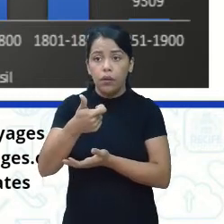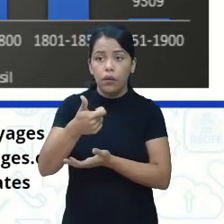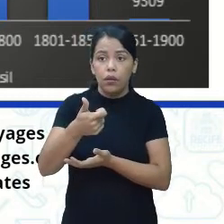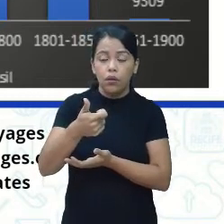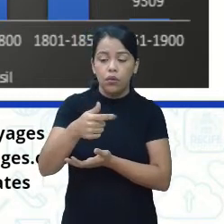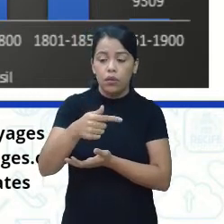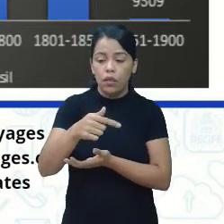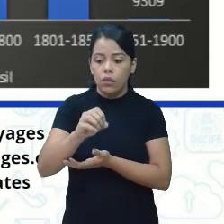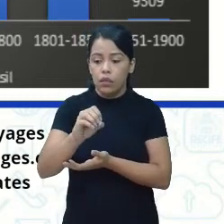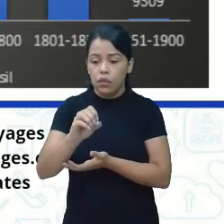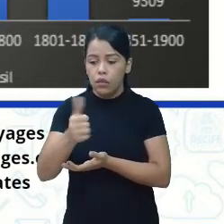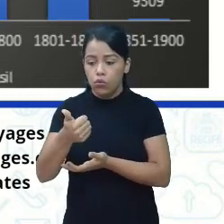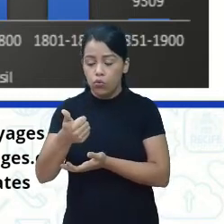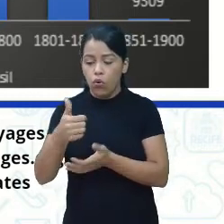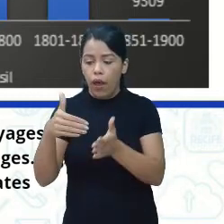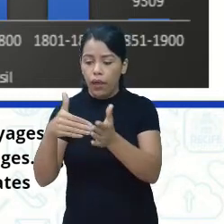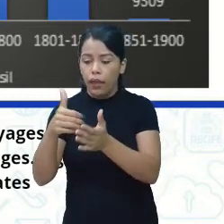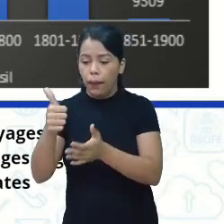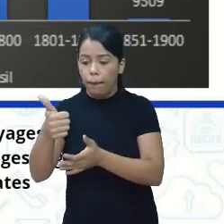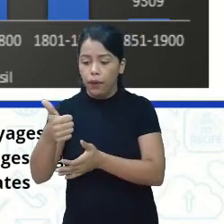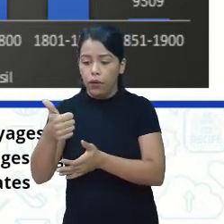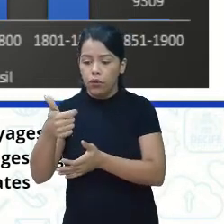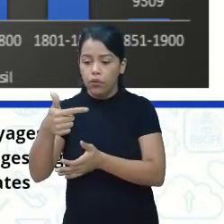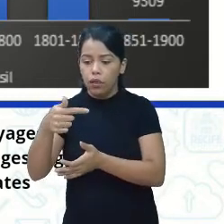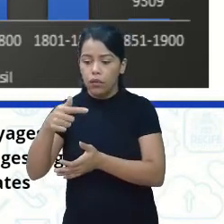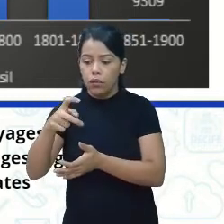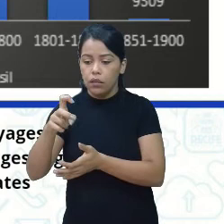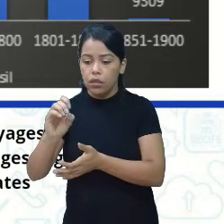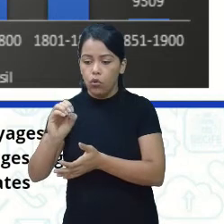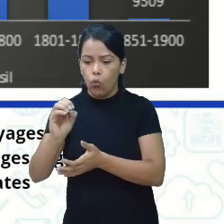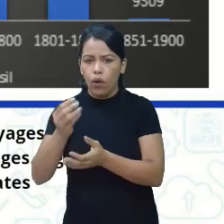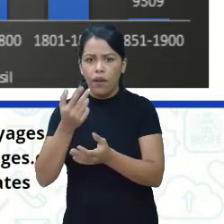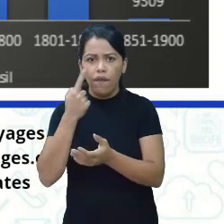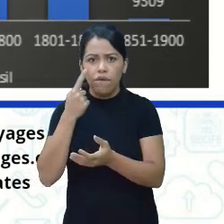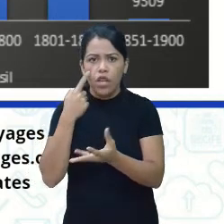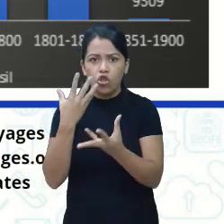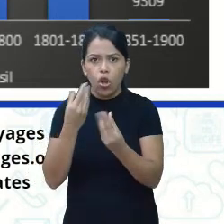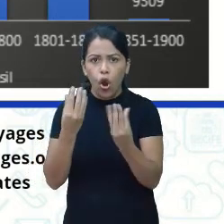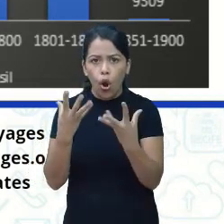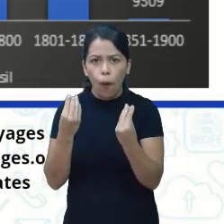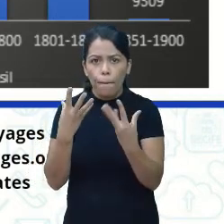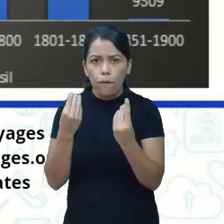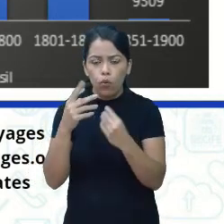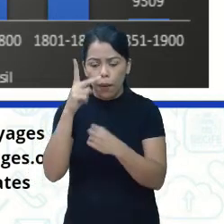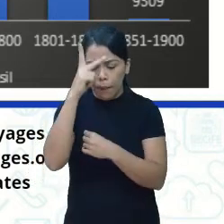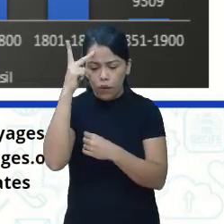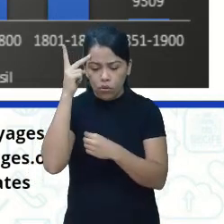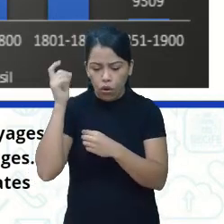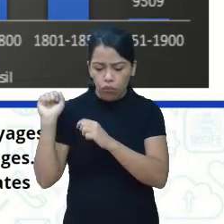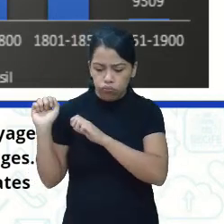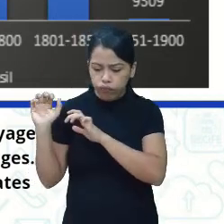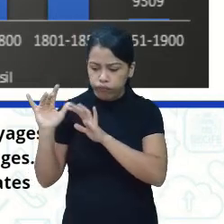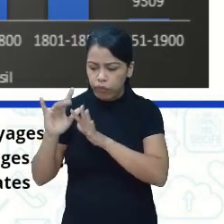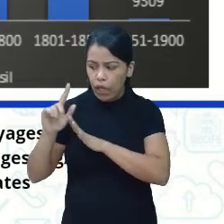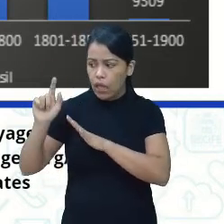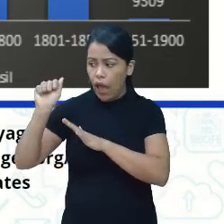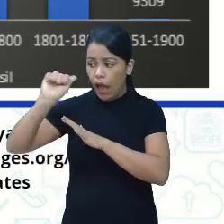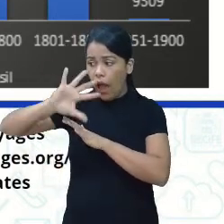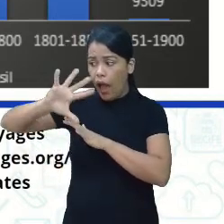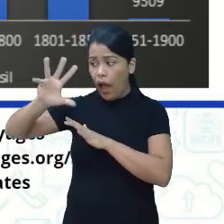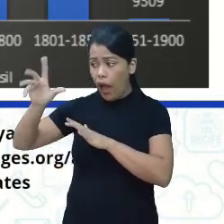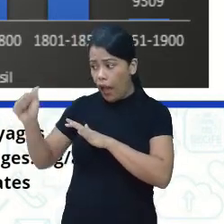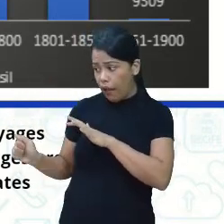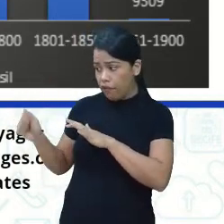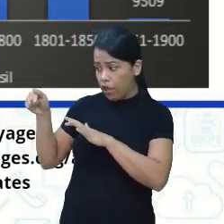1750, essa primeira parte. Vejam que a quantidade, o volume de pessoas escravizadas que foram trazidas da África para o Brasil,